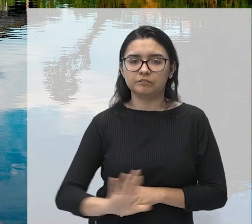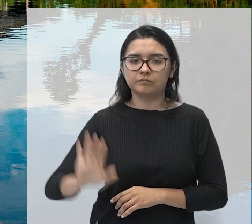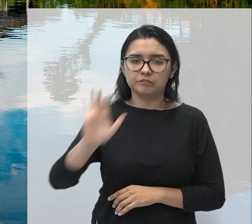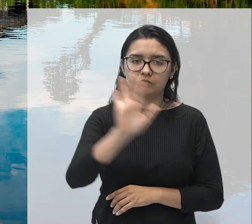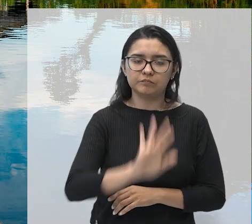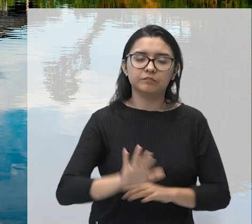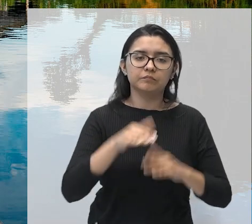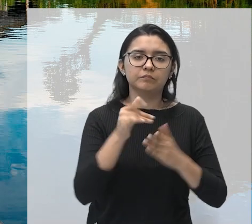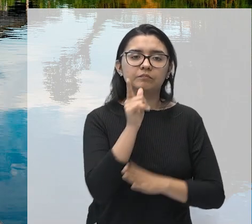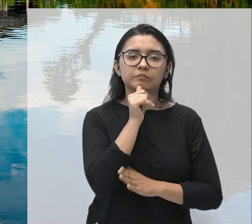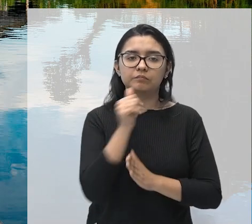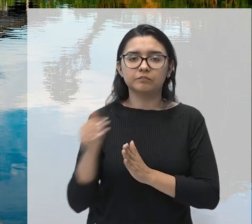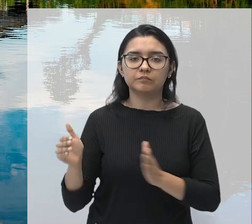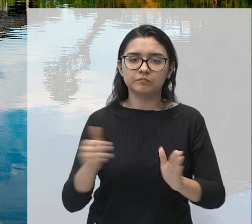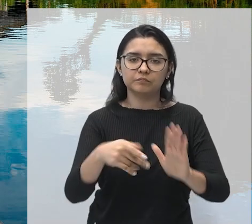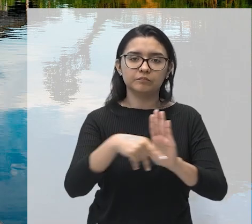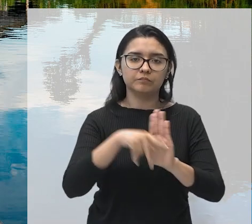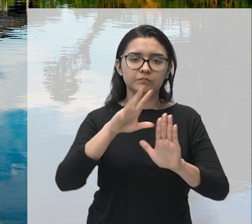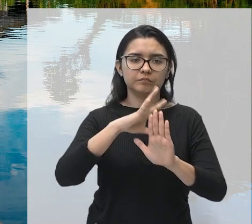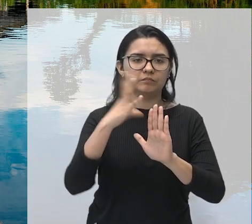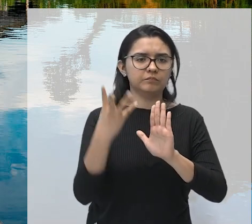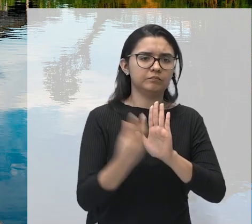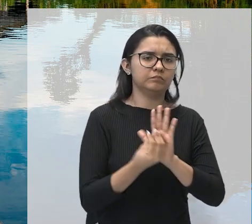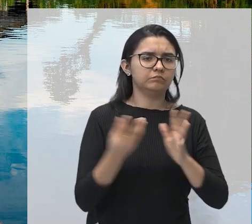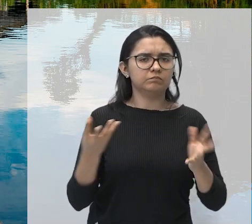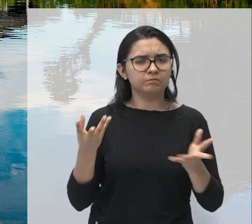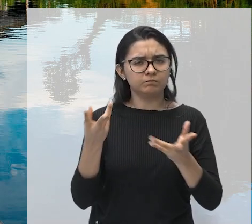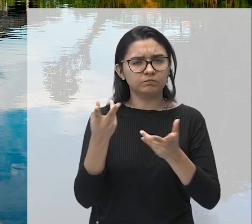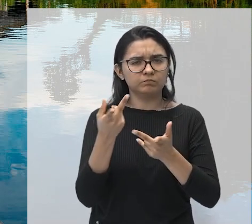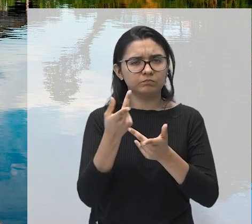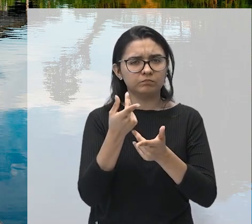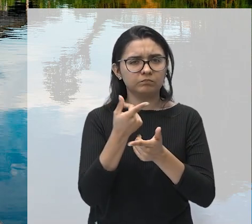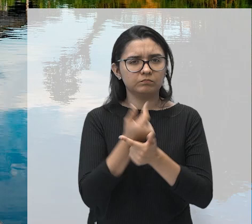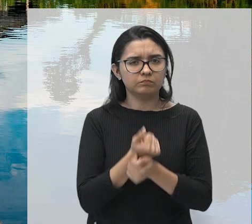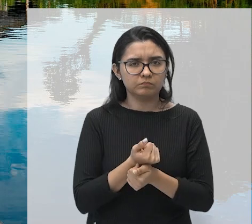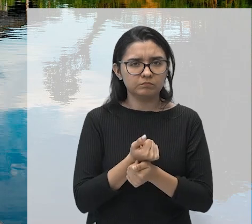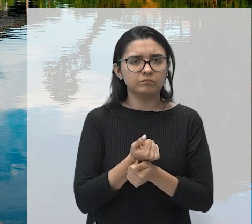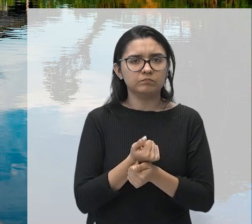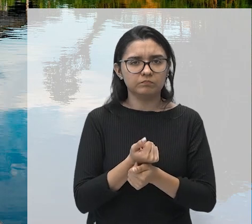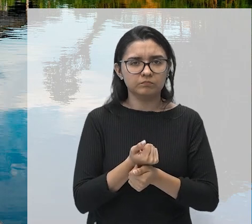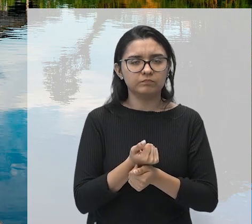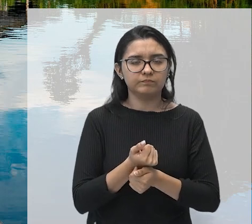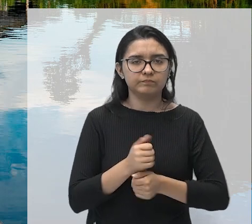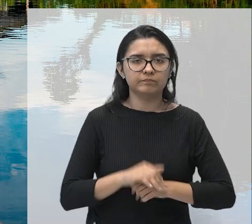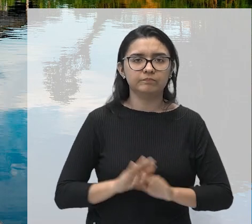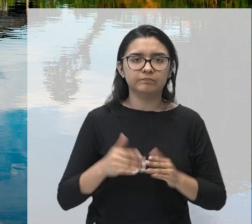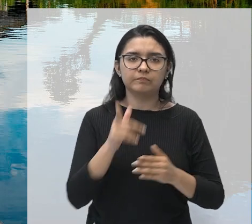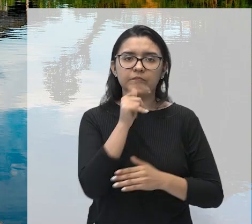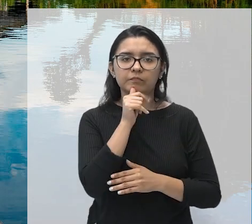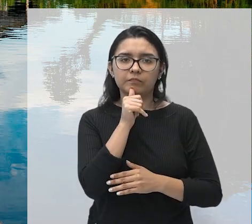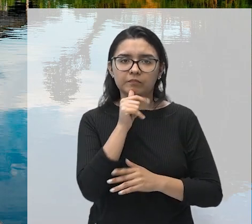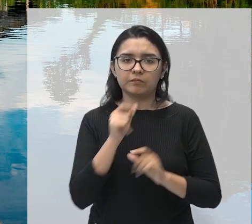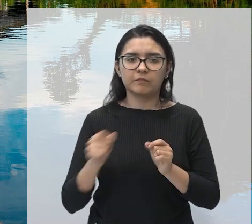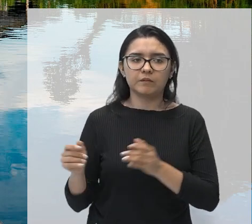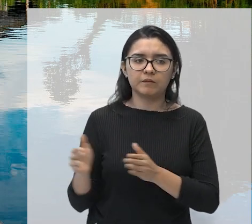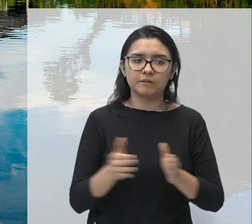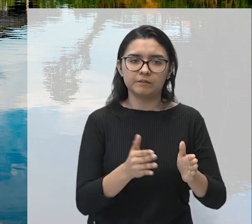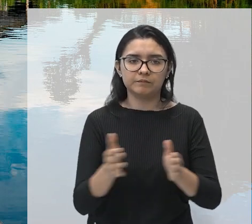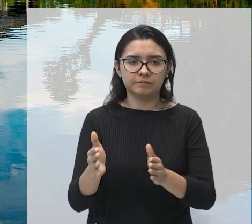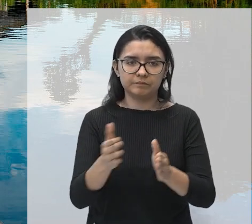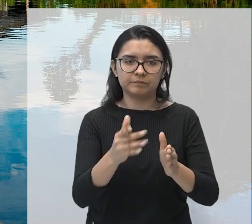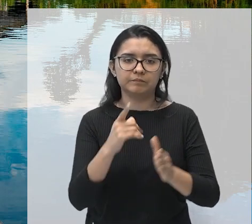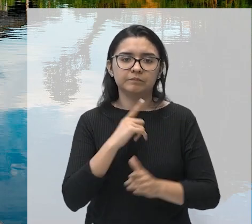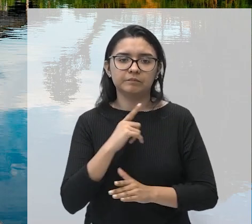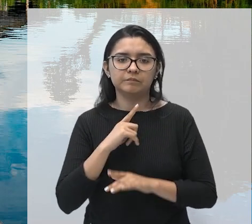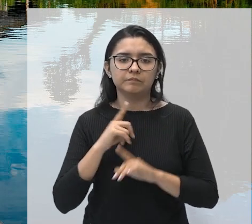a hidrografia da Amazônia, ela é riquíssima, ela é exuberante. A hidrografia da Amazônia,